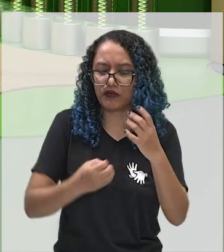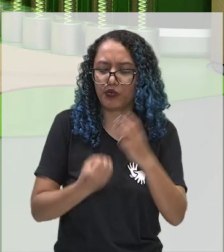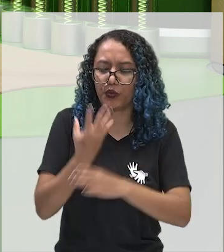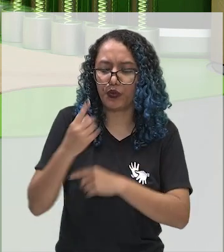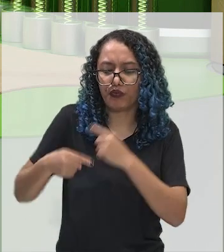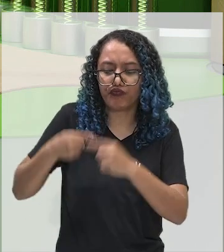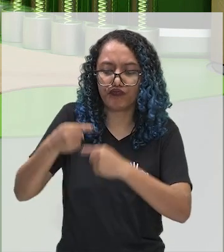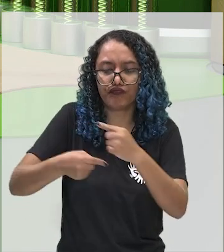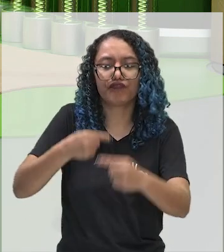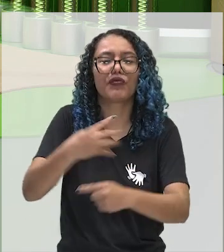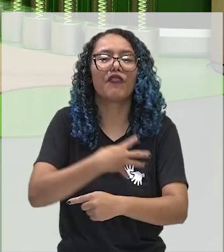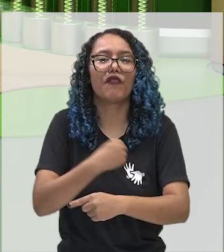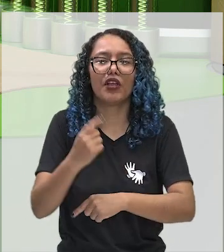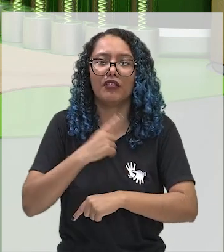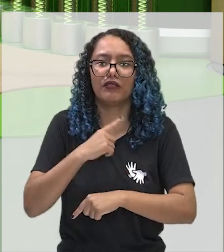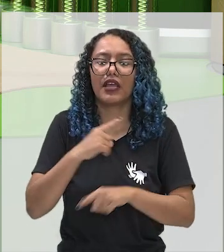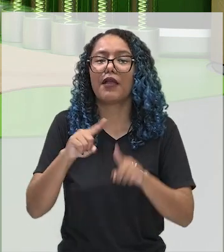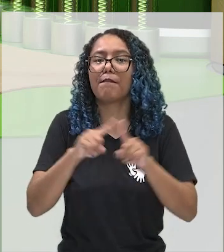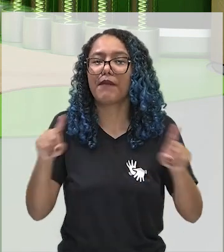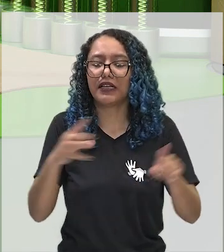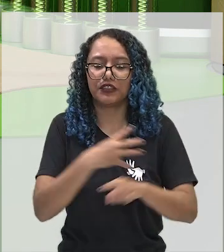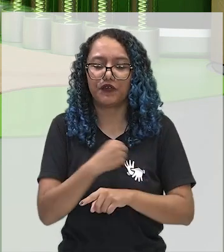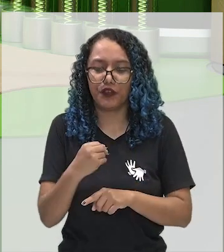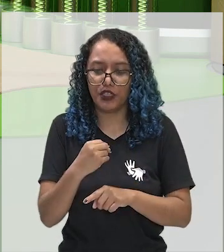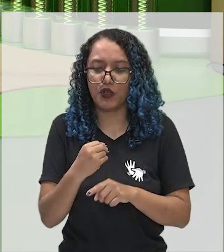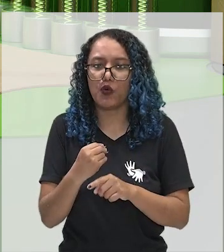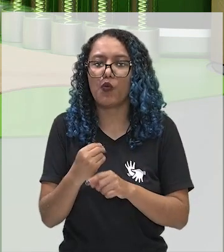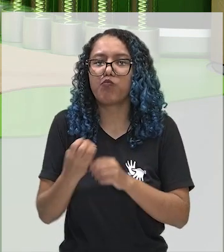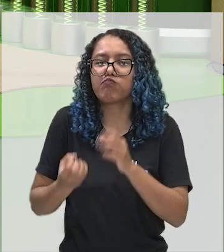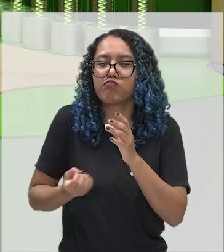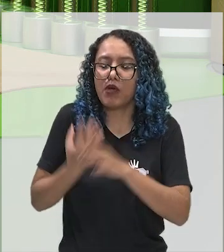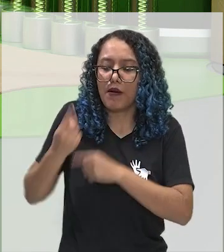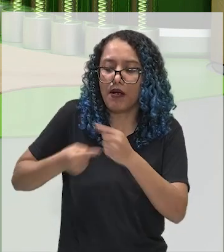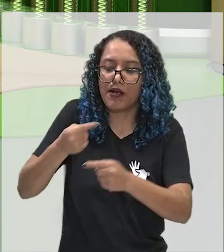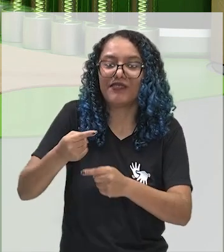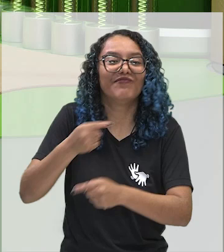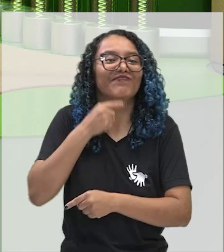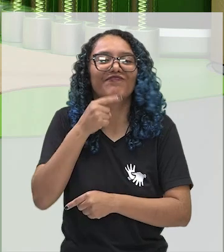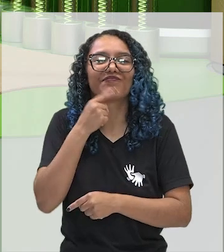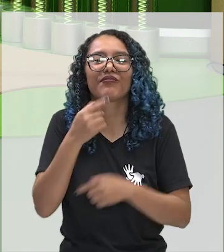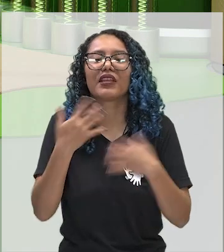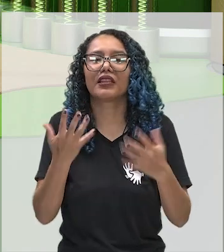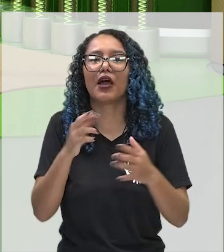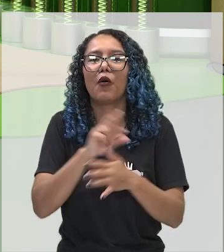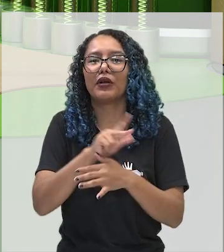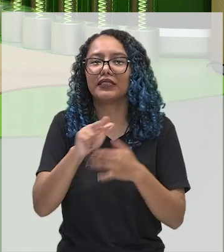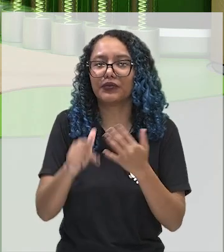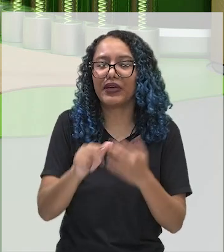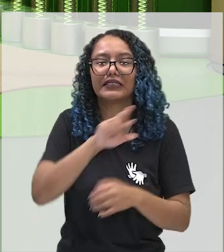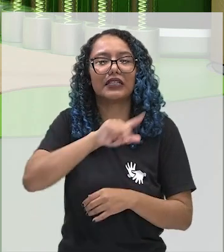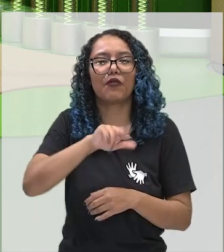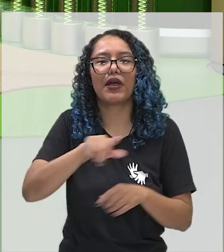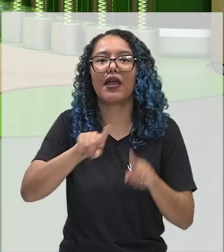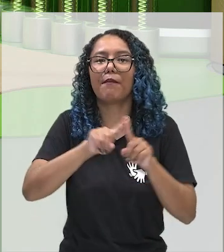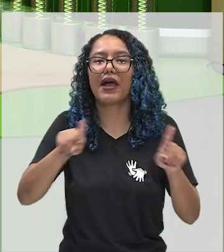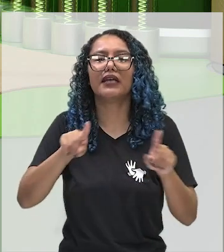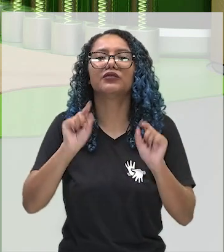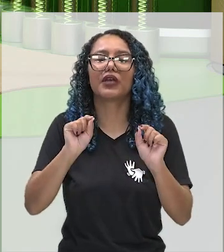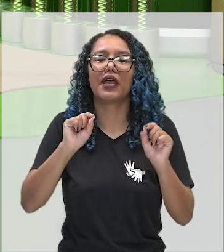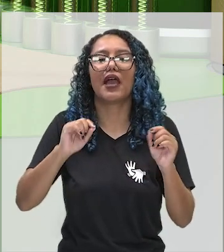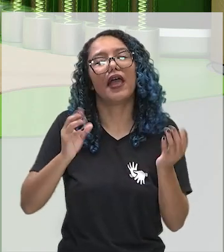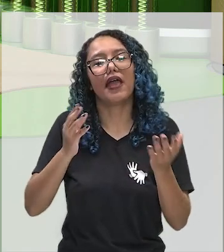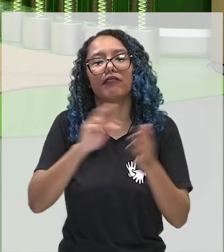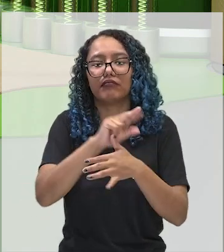gerar descendentes e esses descendentes não serem férteis. Aí a gente não vai dizer que é uma espécie, a gente vai dizer que é um ser